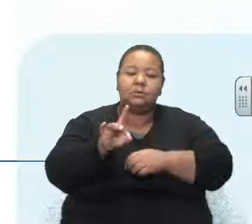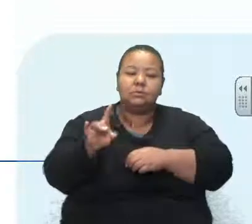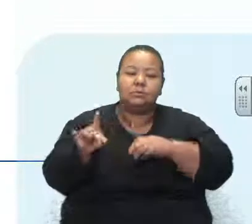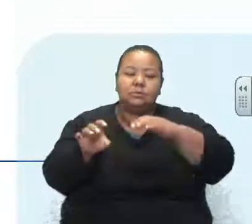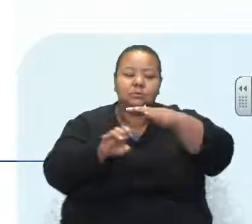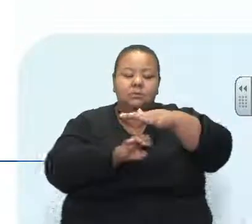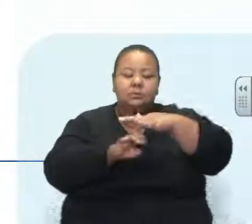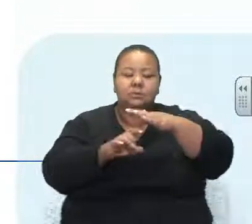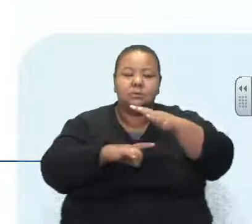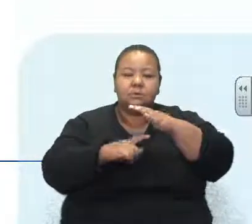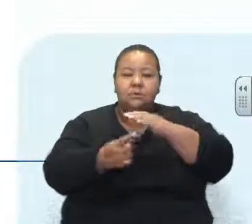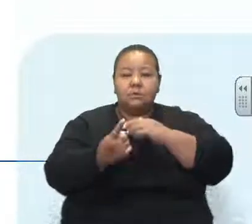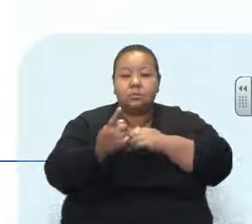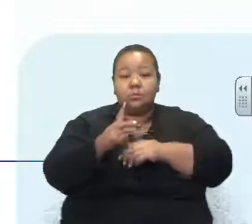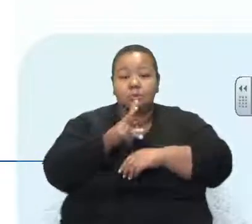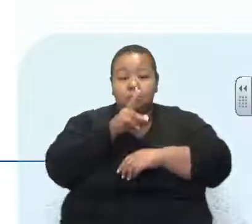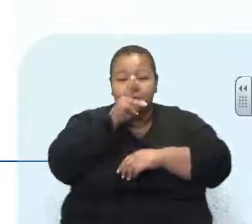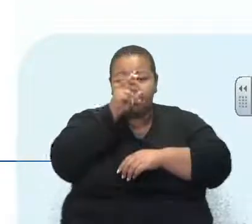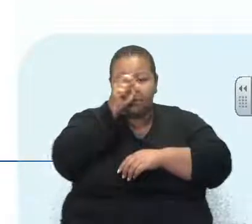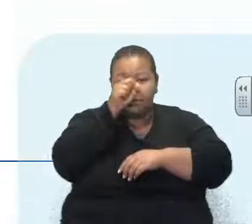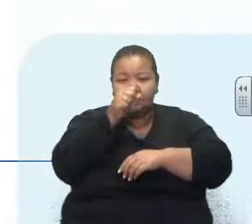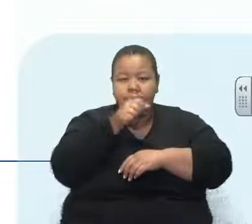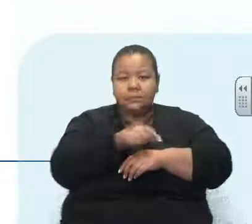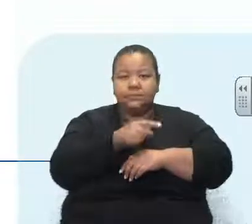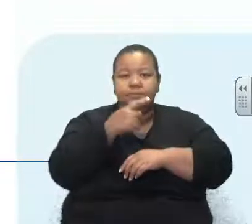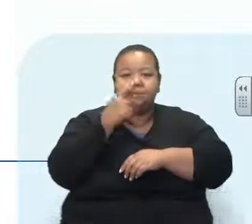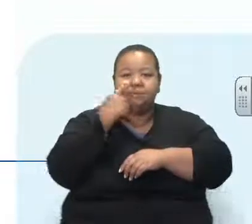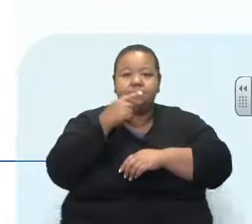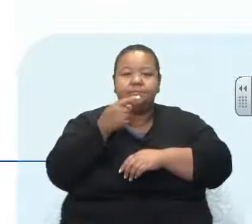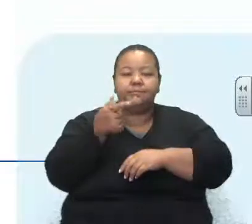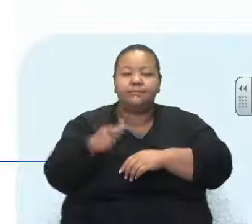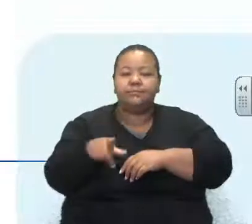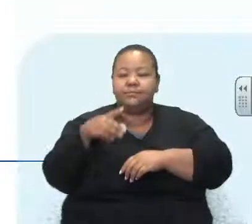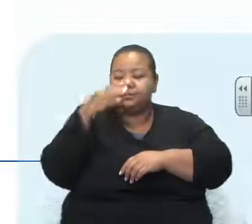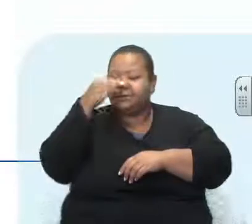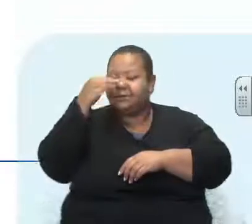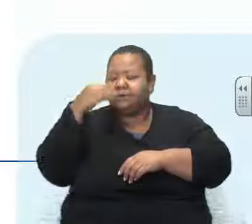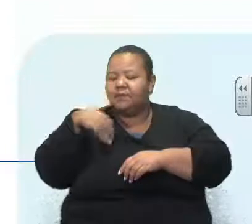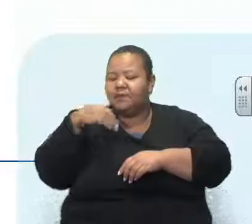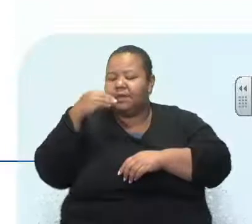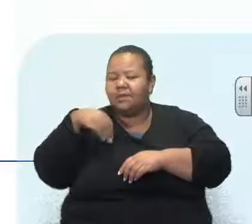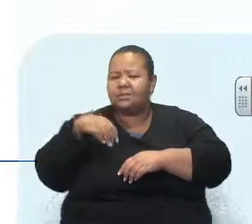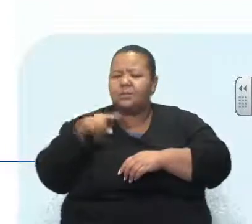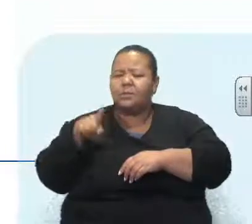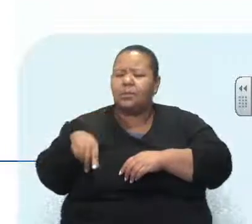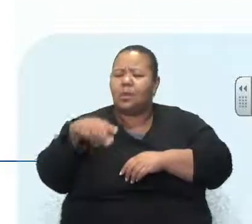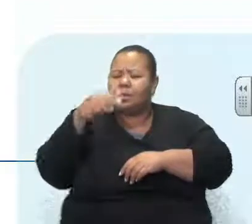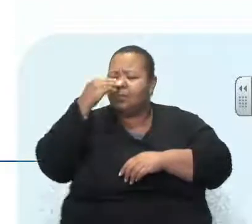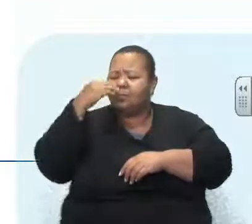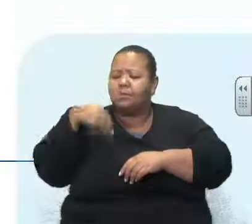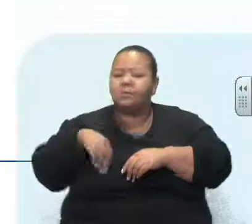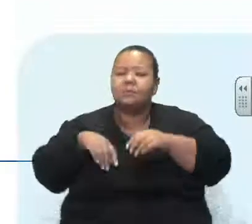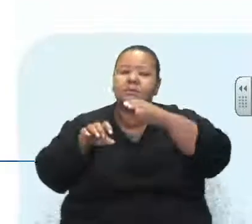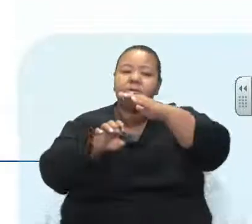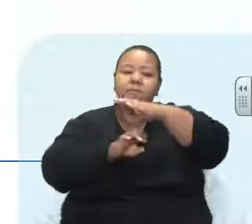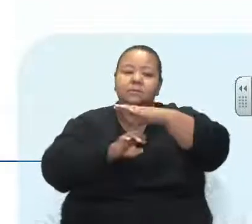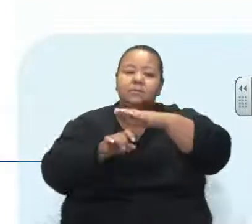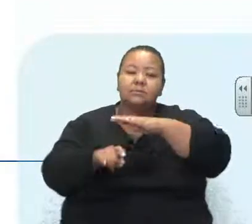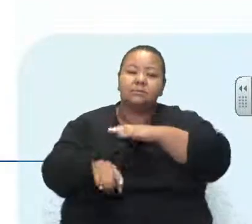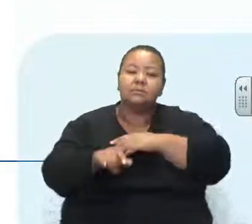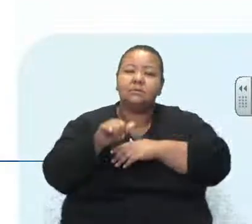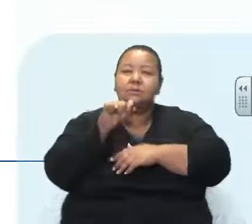definido como força. E aí, vamos analisar também as fraquezas. Quais são as fraquezas que a minha empresa tem?